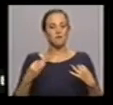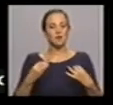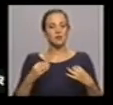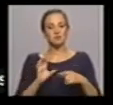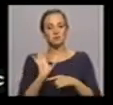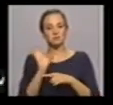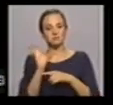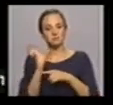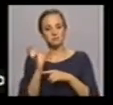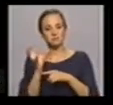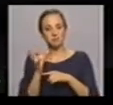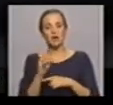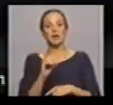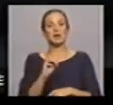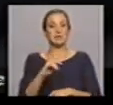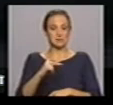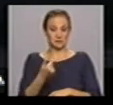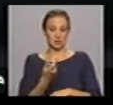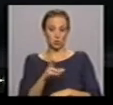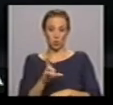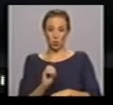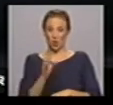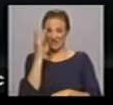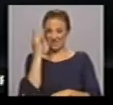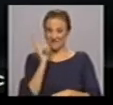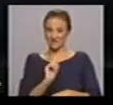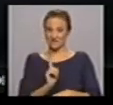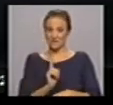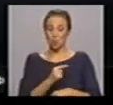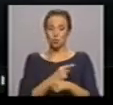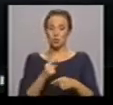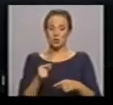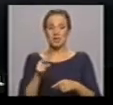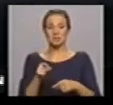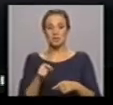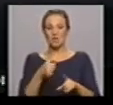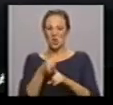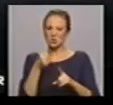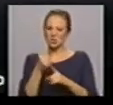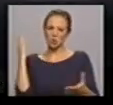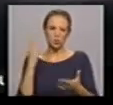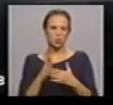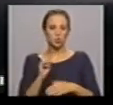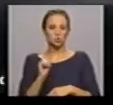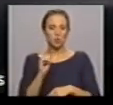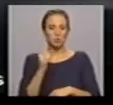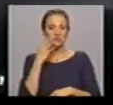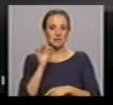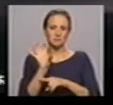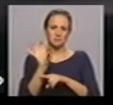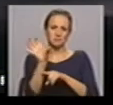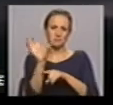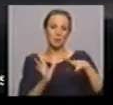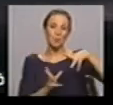entre a atmosfera de Saturno. Não vai ser nada meigo. A Cassini vai lutar até os últimos segundos para ter a sua antena virada para a Terra